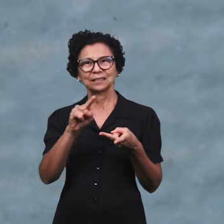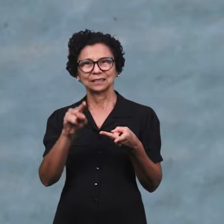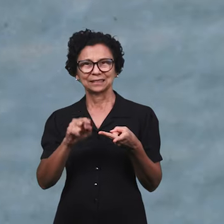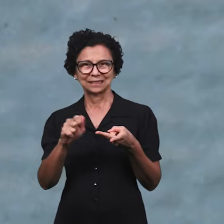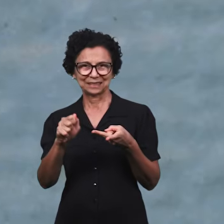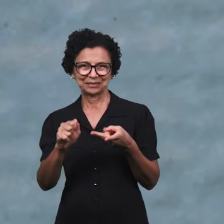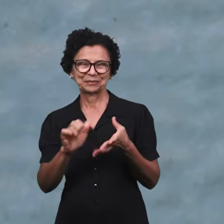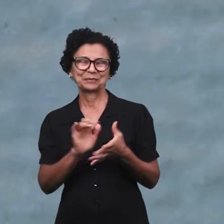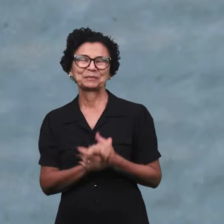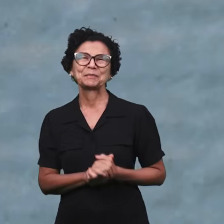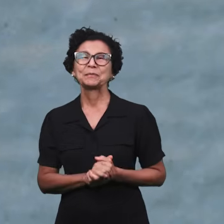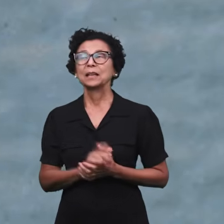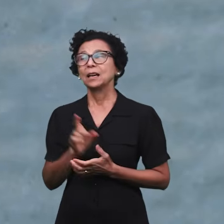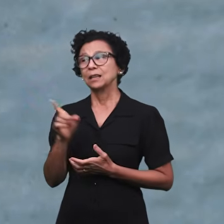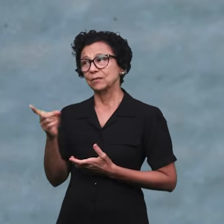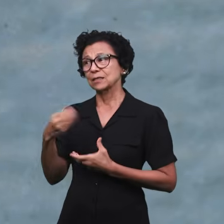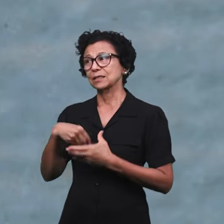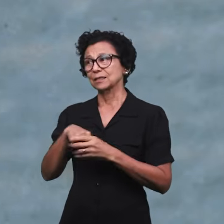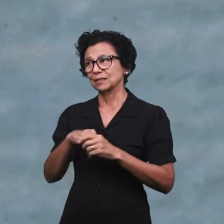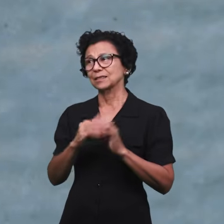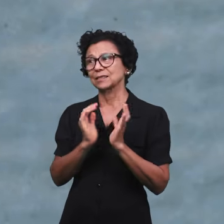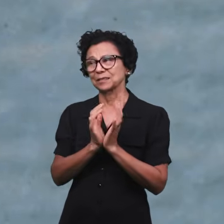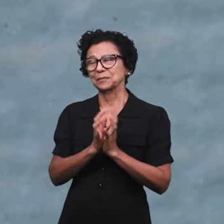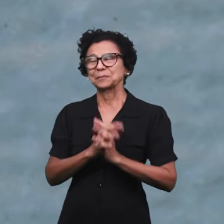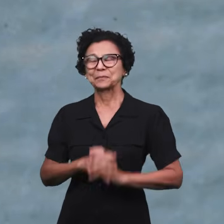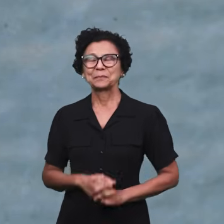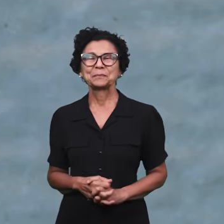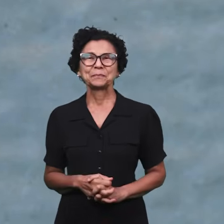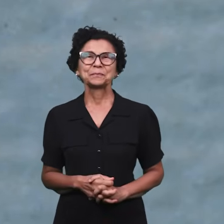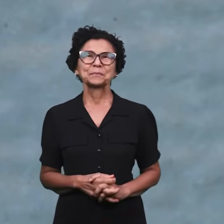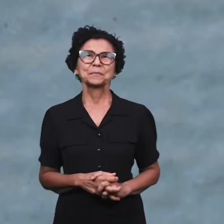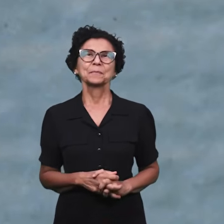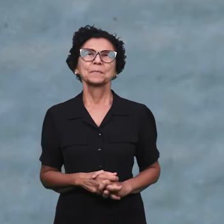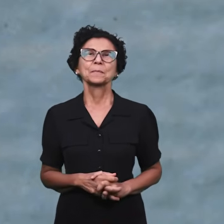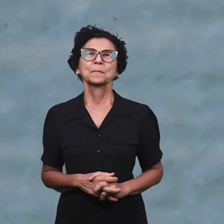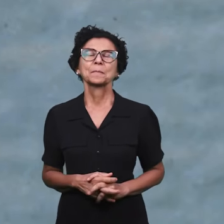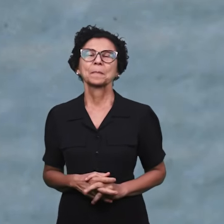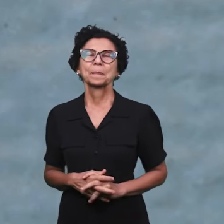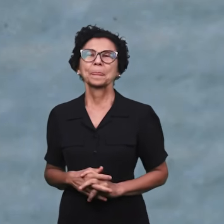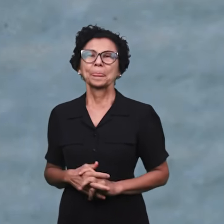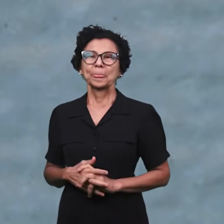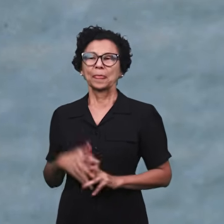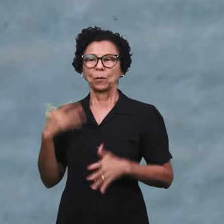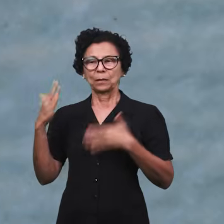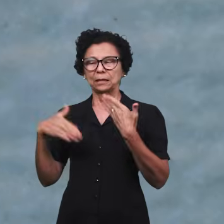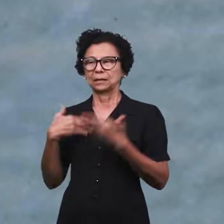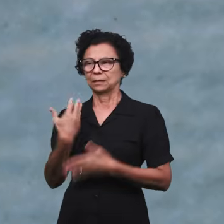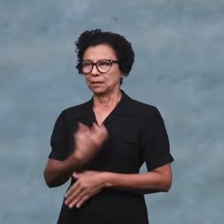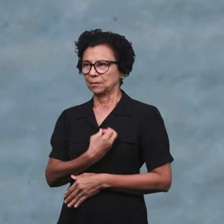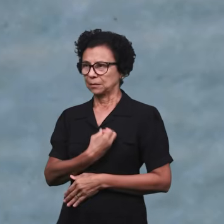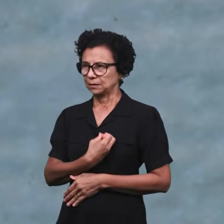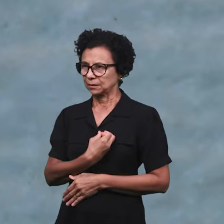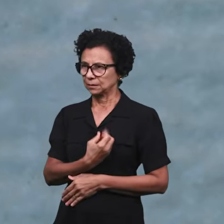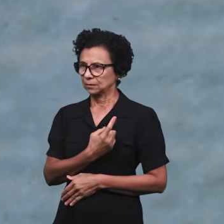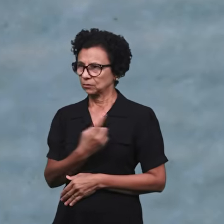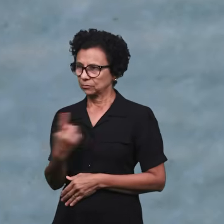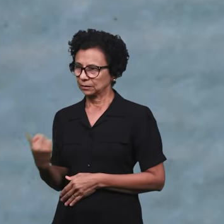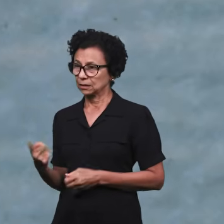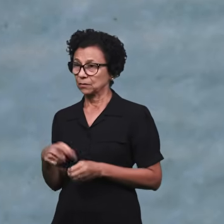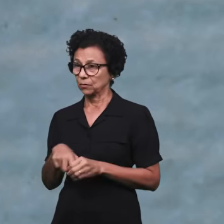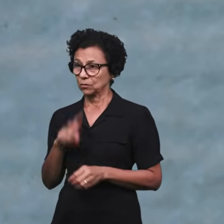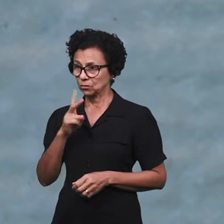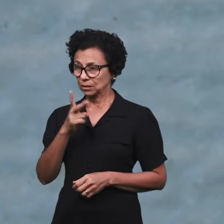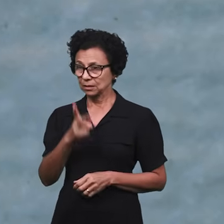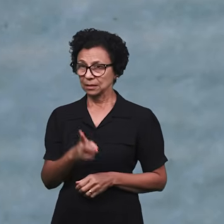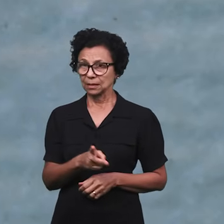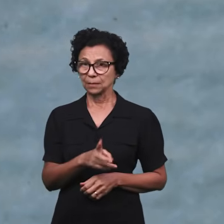E Daniel, que claro, compõe essa equipe de produção. A vocês, queridos, alegria tê-los aqui. Deus abençoe, voltem sempre. Para você que